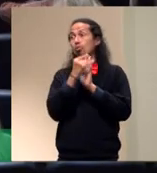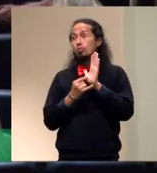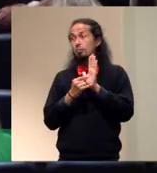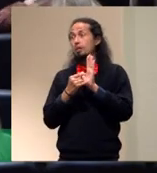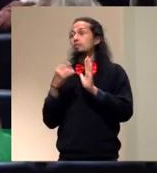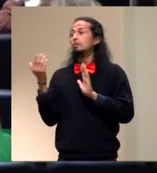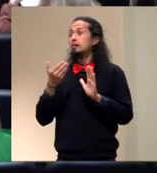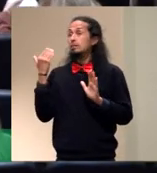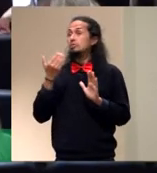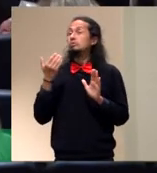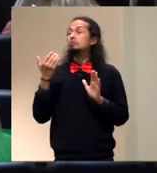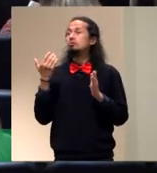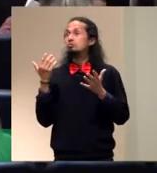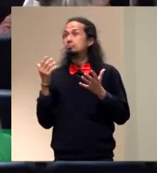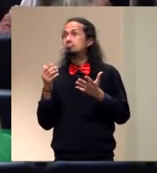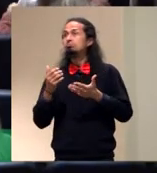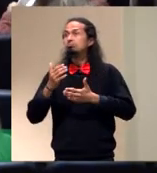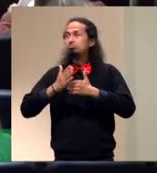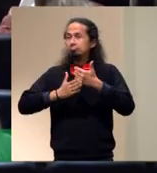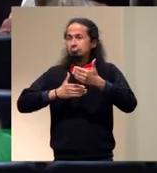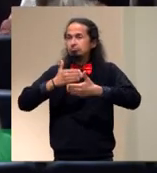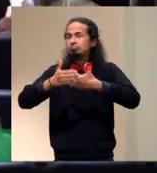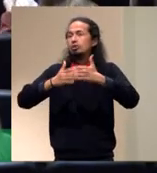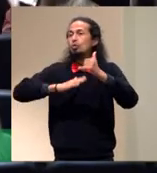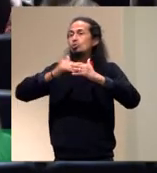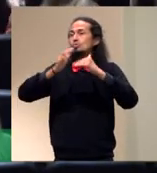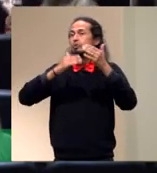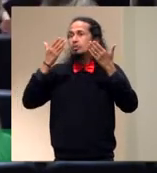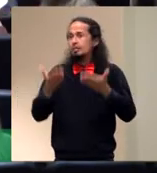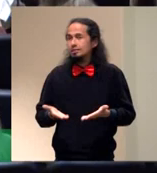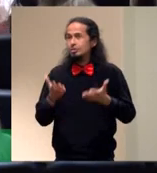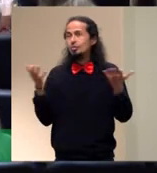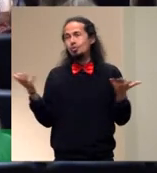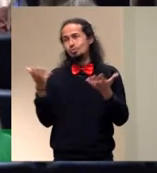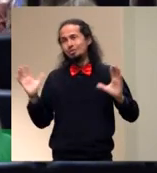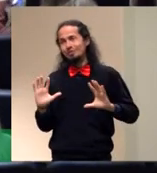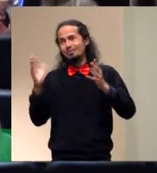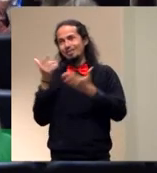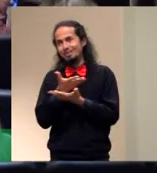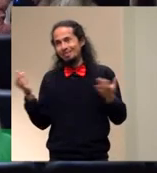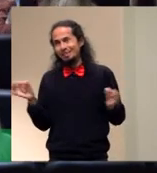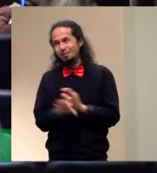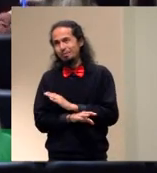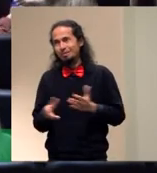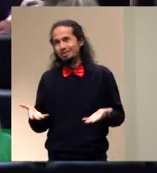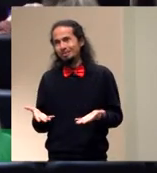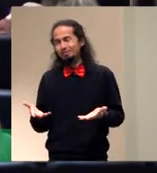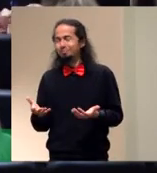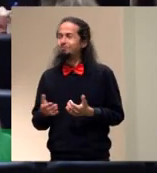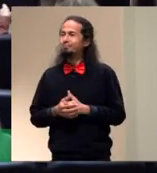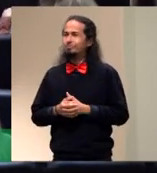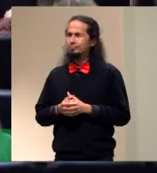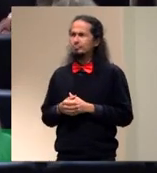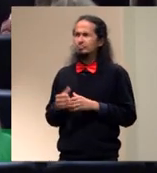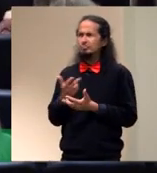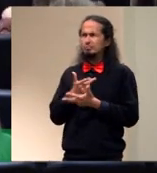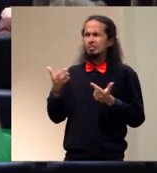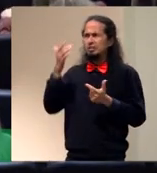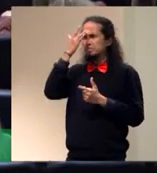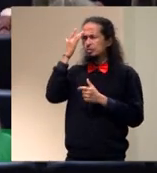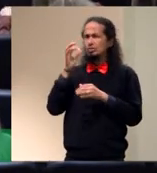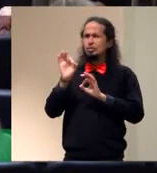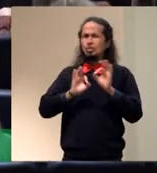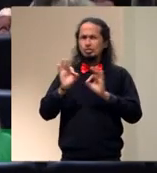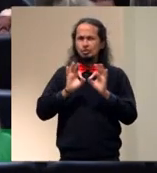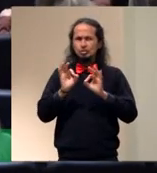época tinha também uma comissão e organizadora e também outros profissionais que participaram do debate, da discussão, para